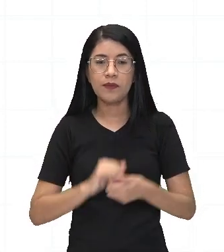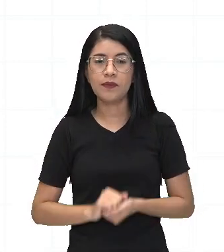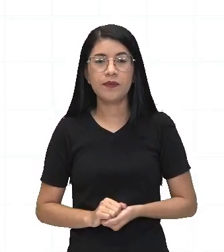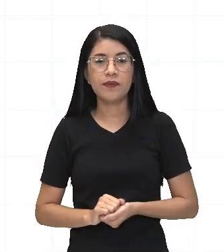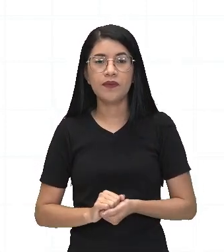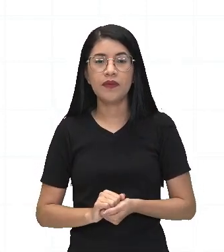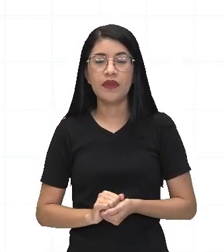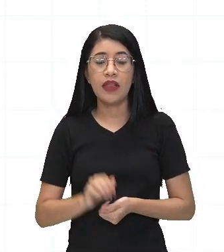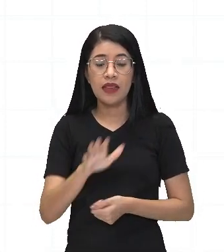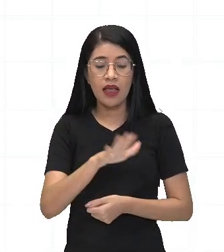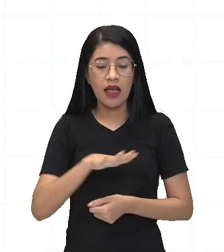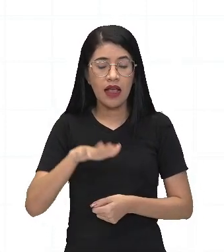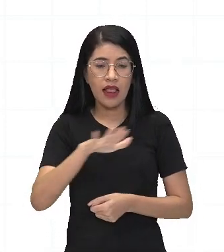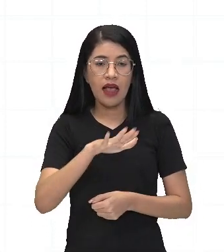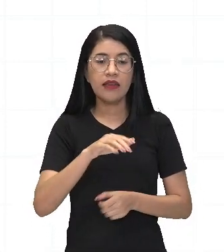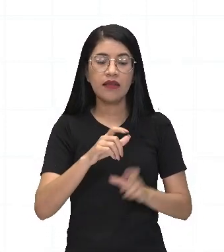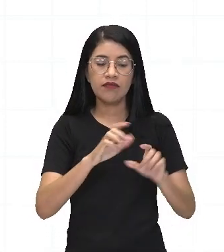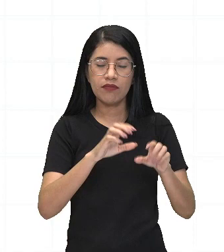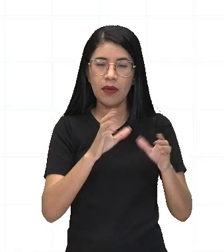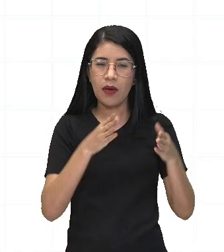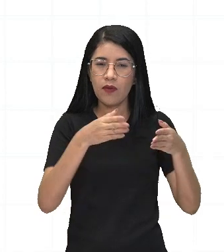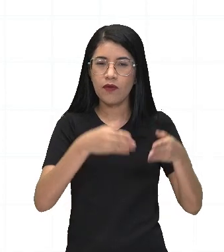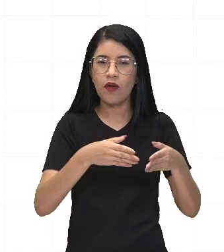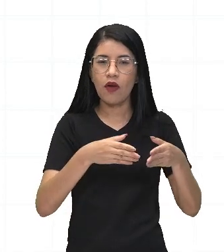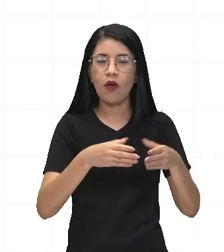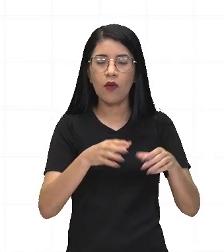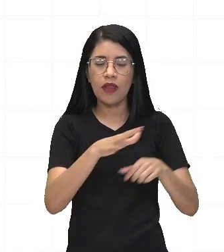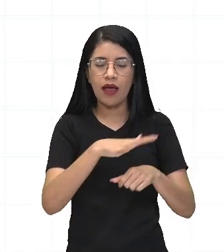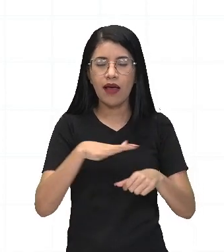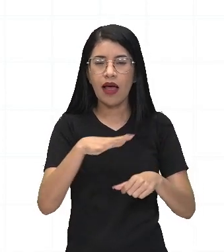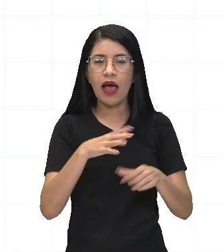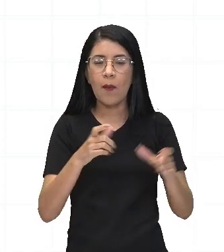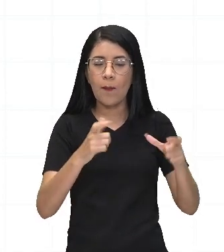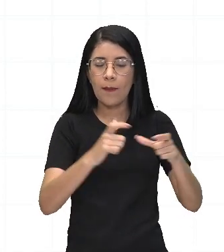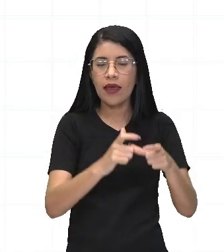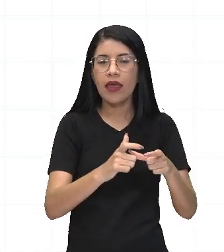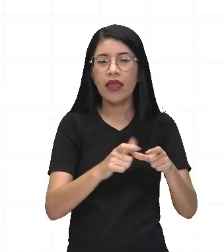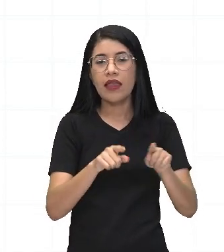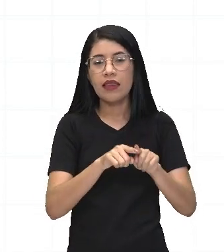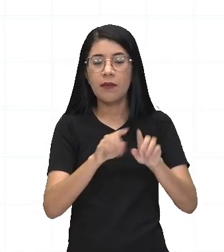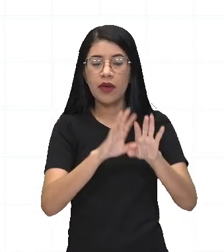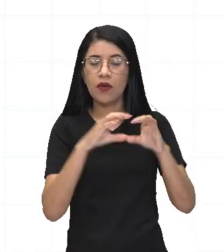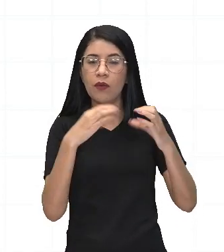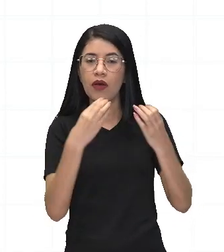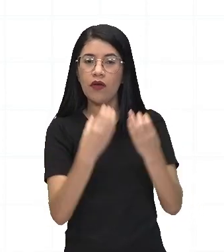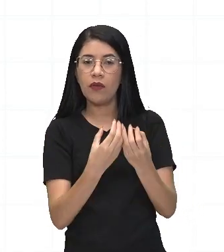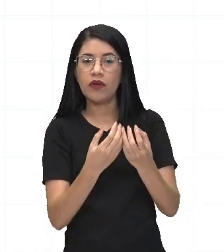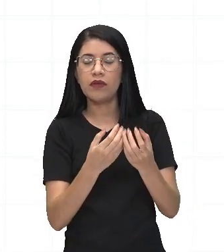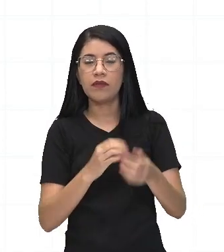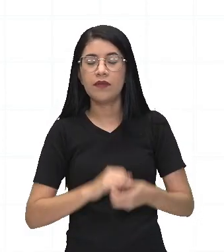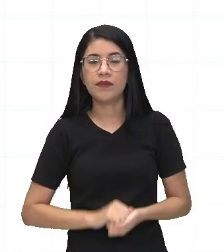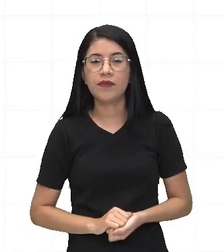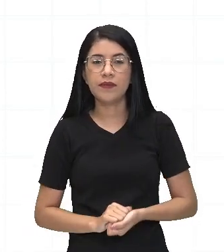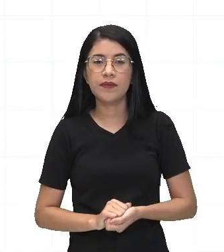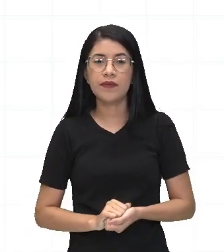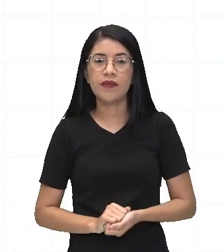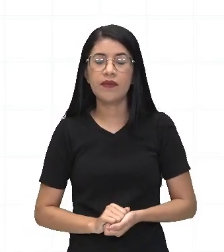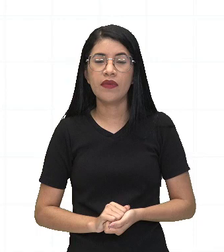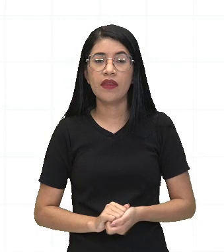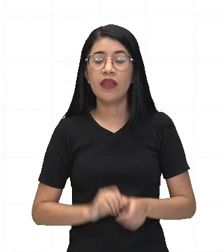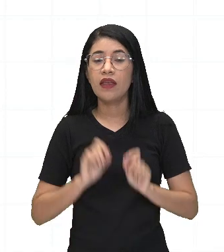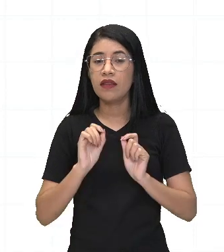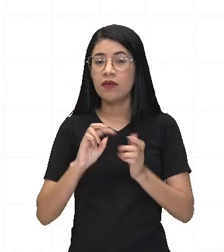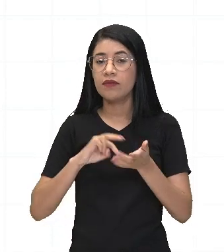de uma área muito restrita ou em uma comunidade. Então, é um caso